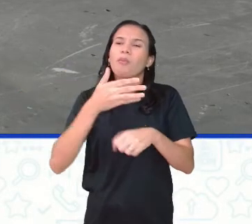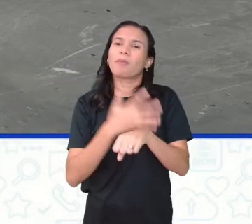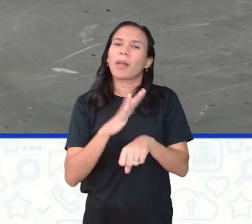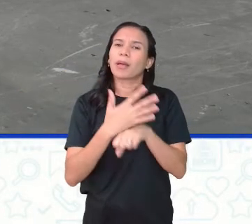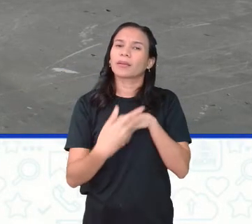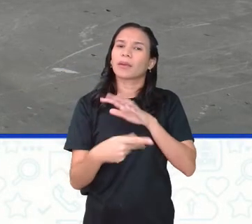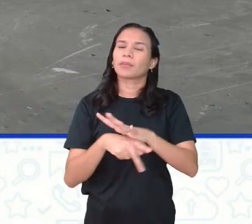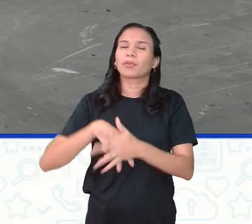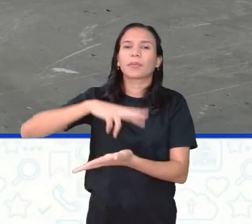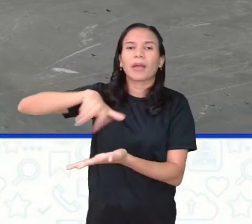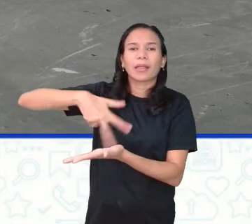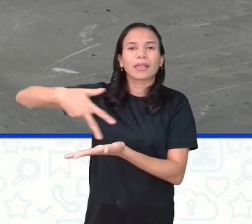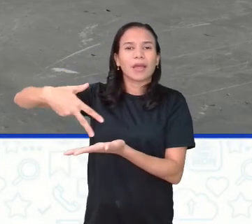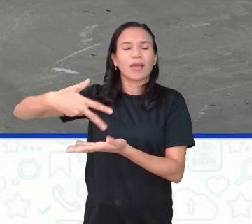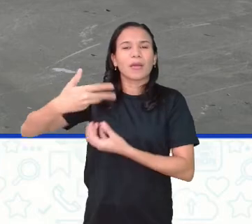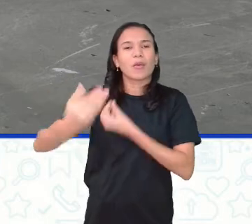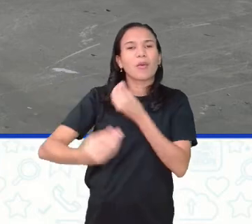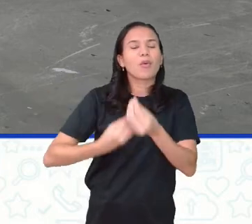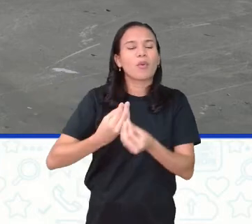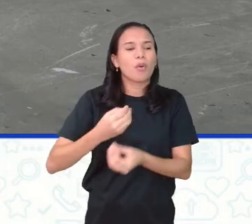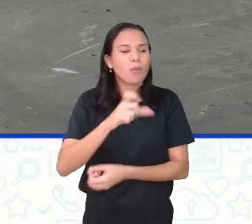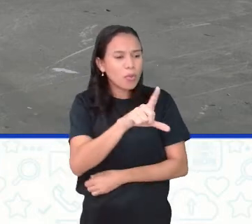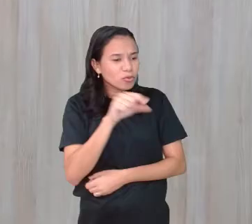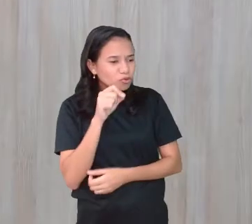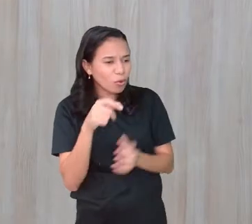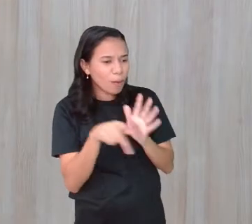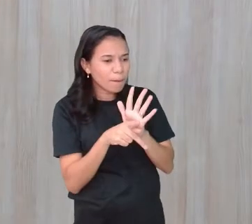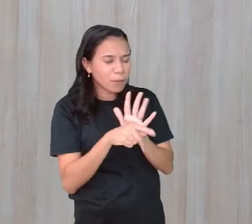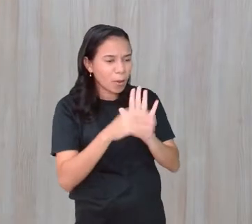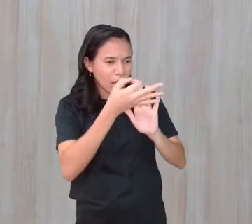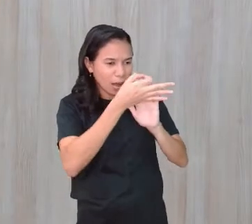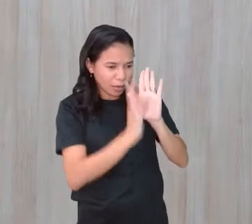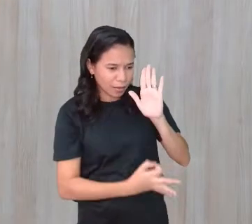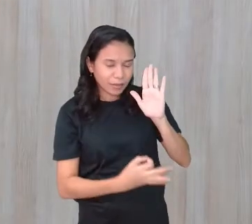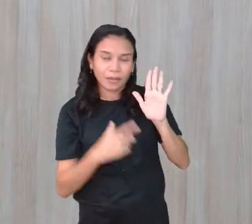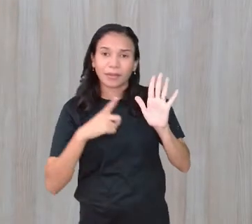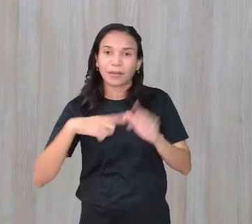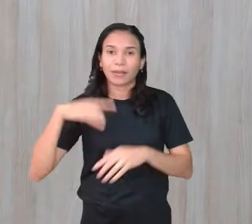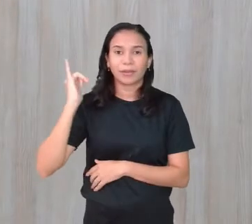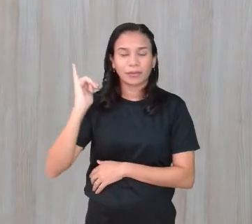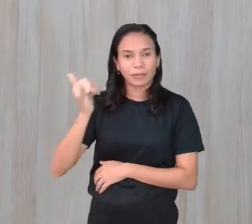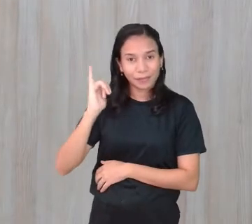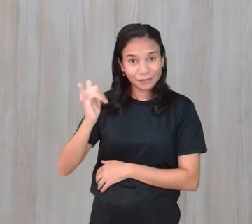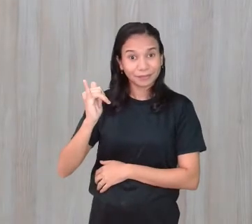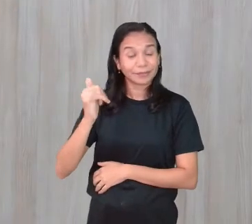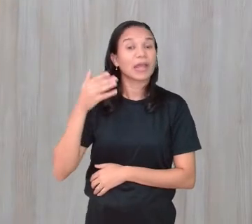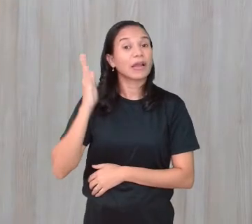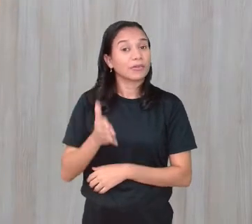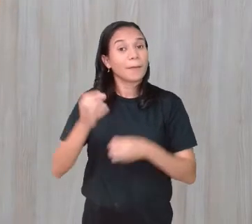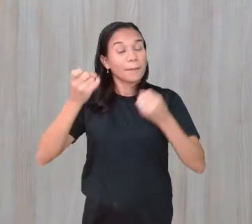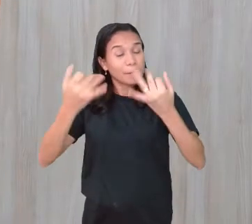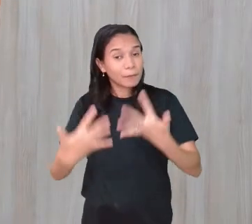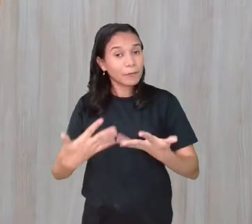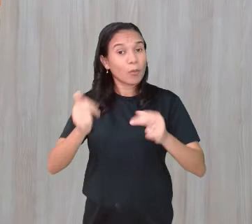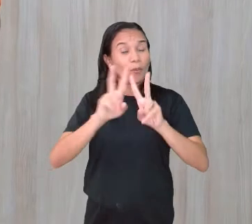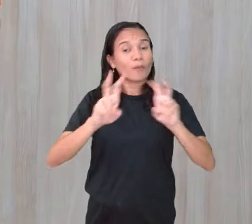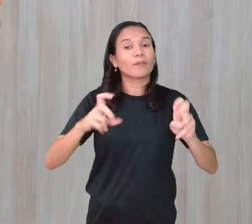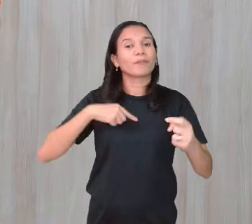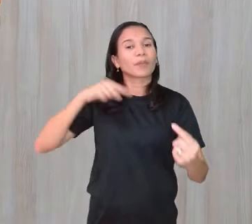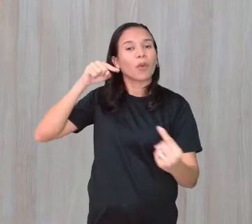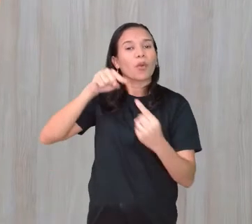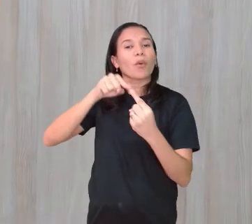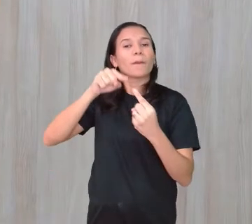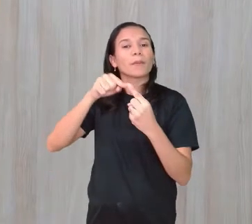processo coreográfico e como é a escolha do enredo que vai ser contado. Ele já falou um pouquinho que tem a ver com